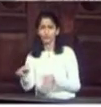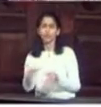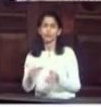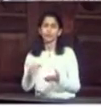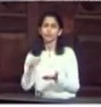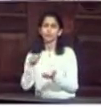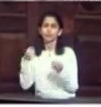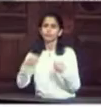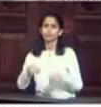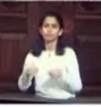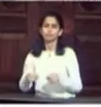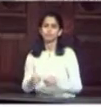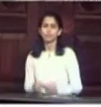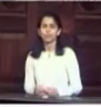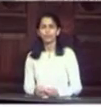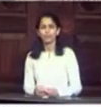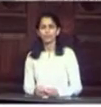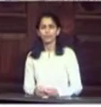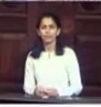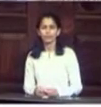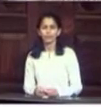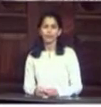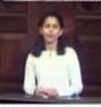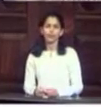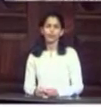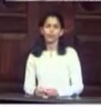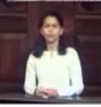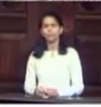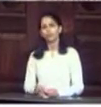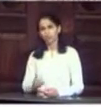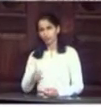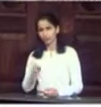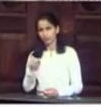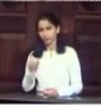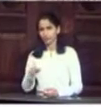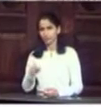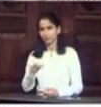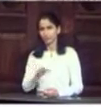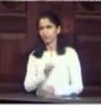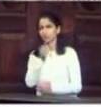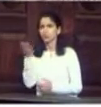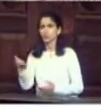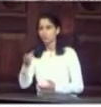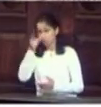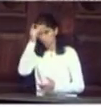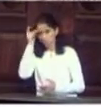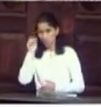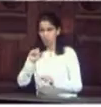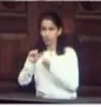na sua música tem razão quando diz que quando pessoas viram coisas,